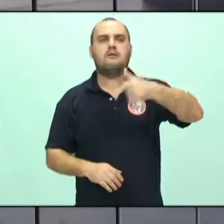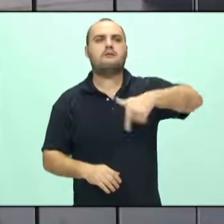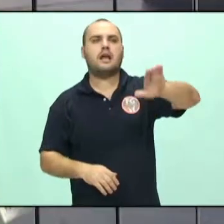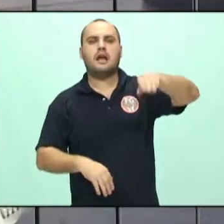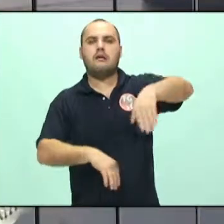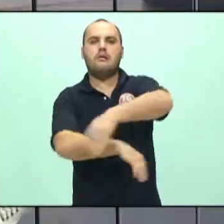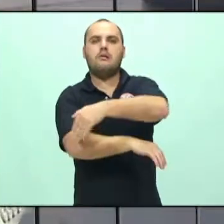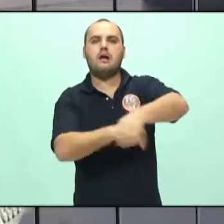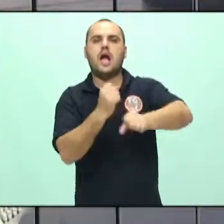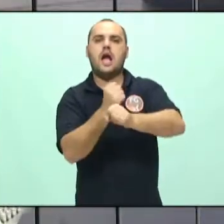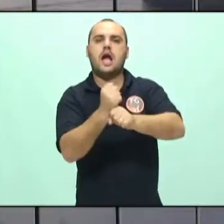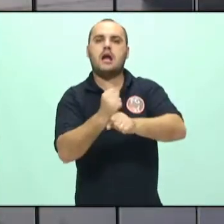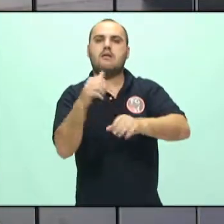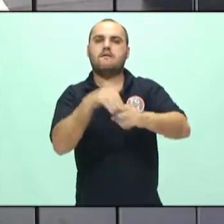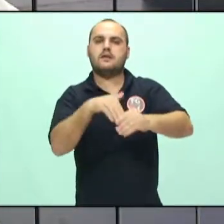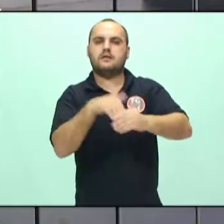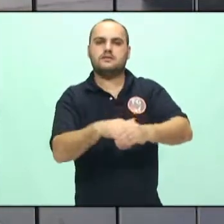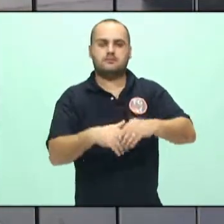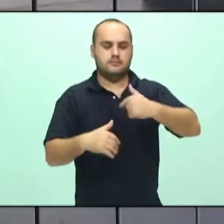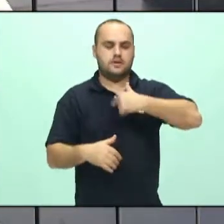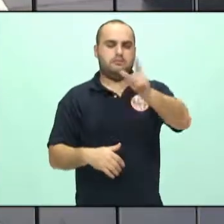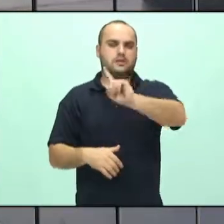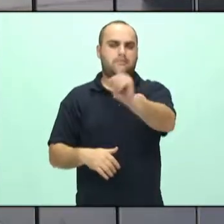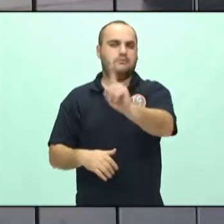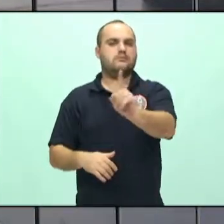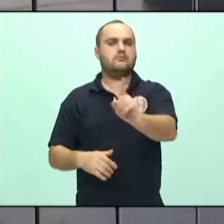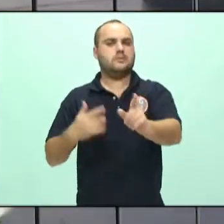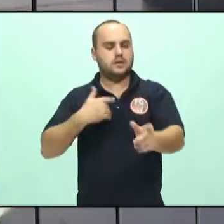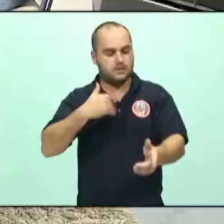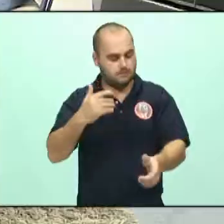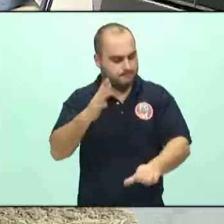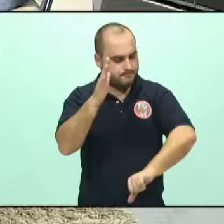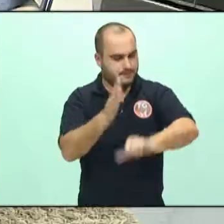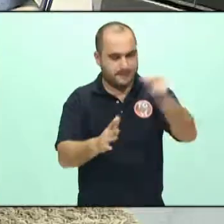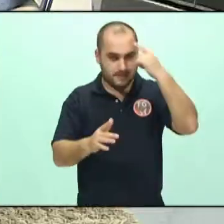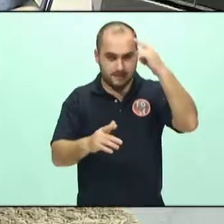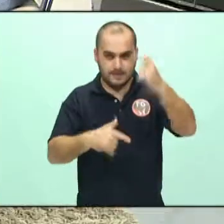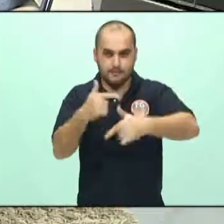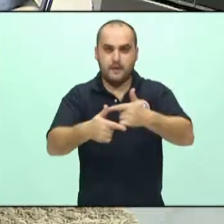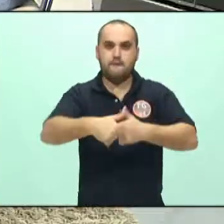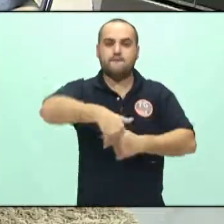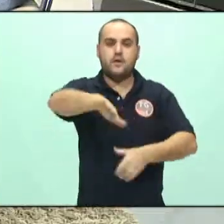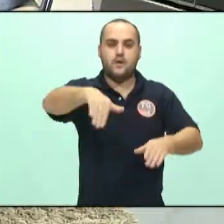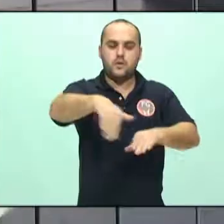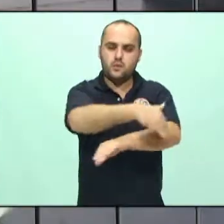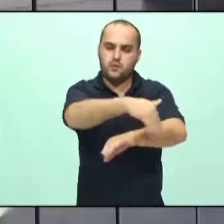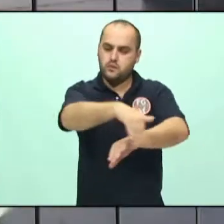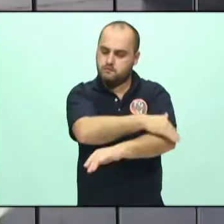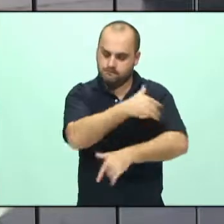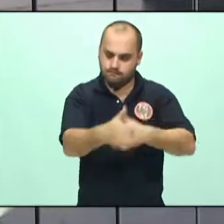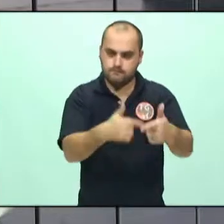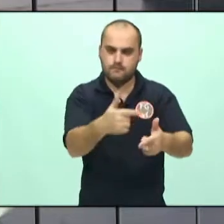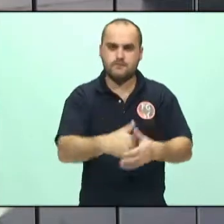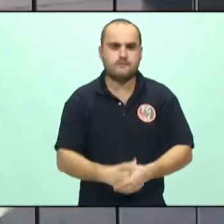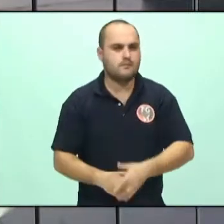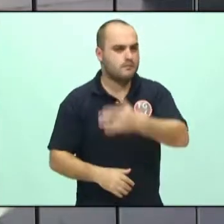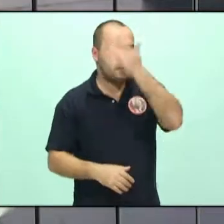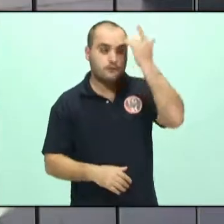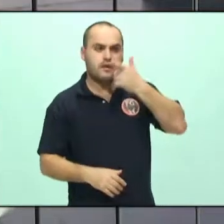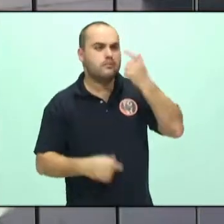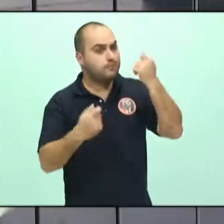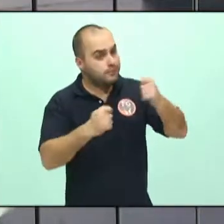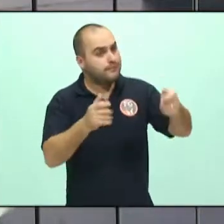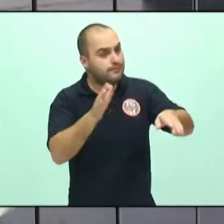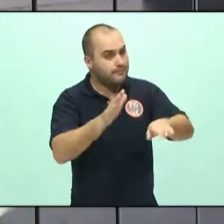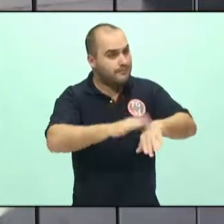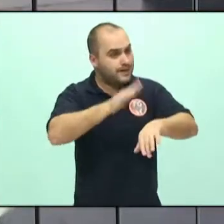quando é ano de eleição. Nós não, nós estamos na rua desde o primeiro dia de mandato. Aí as pessoas dizem, mas você tem que vir mais aqui. Olha só, eu